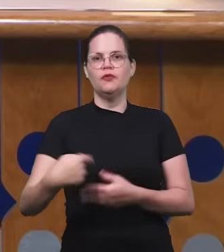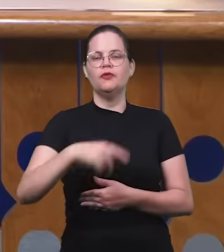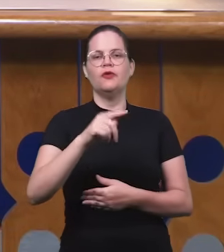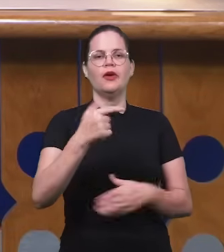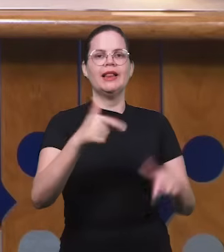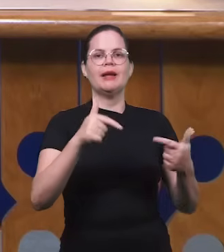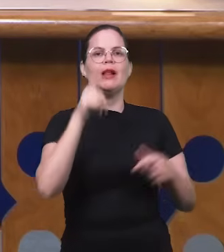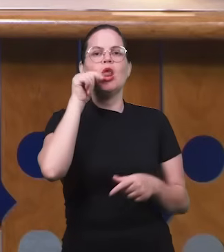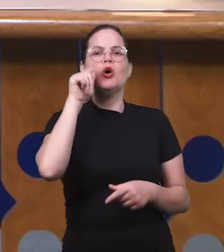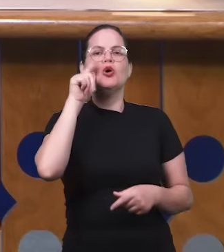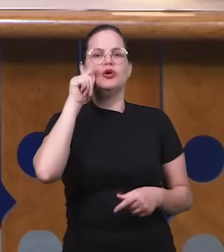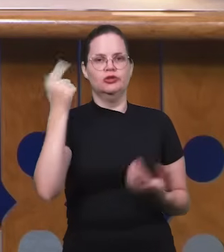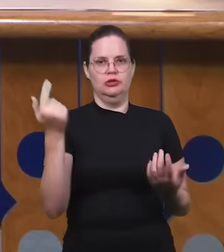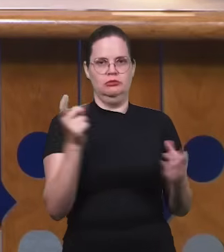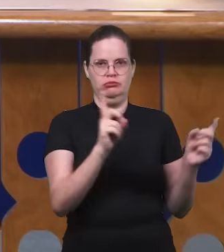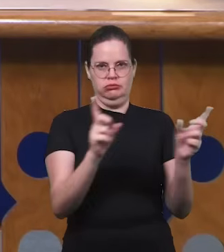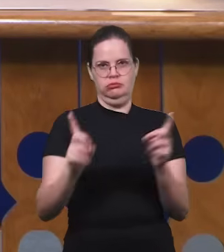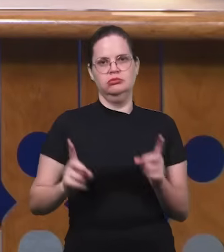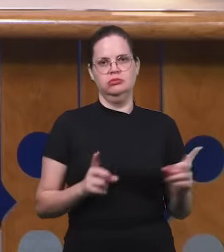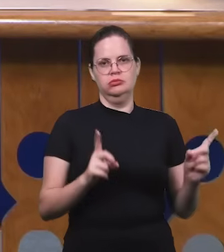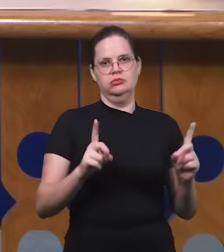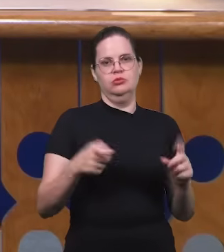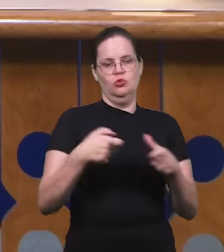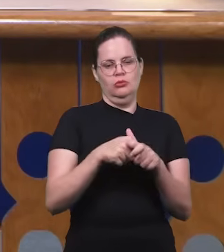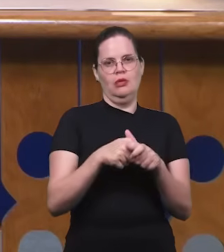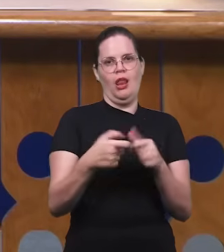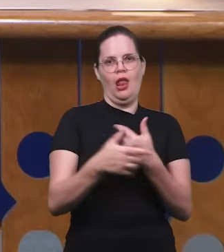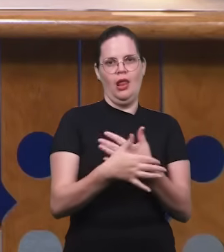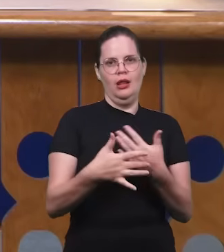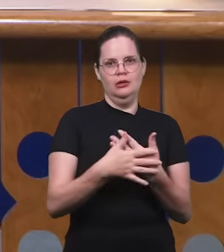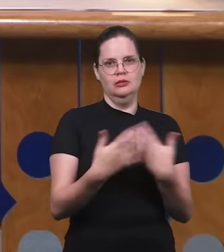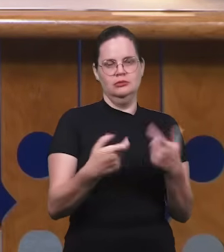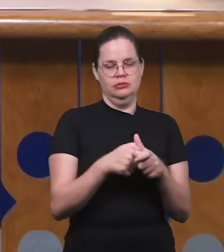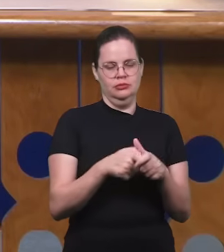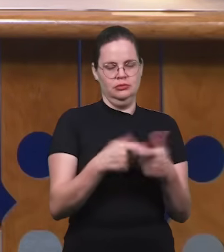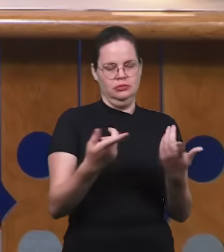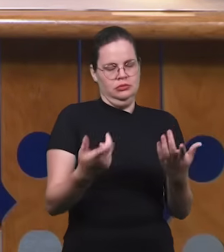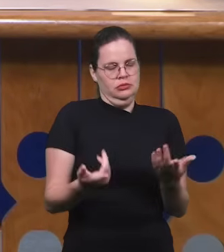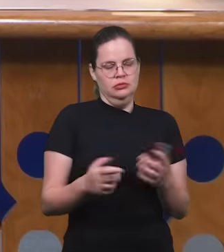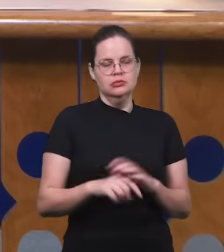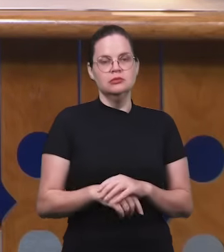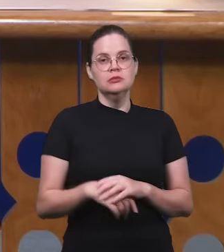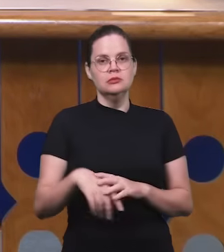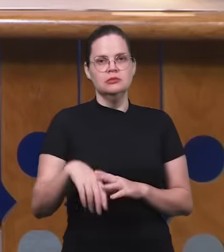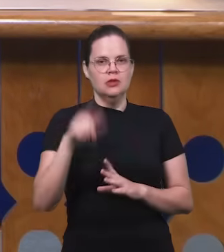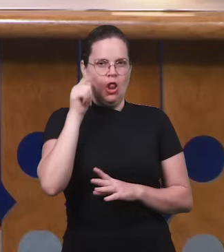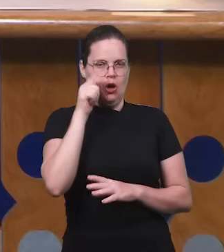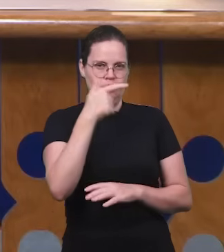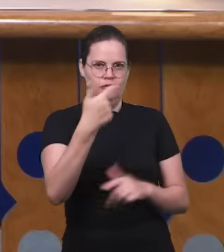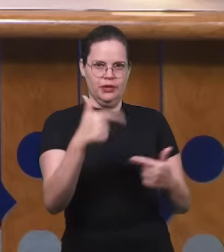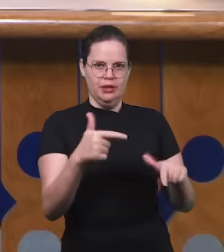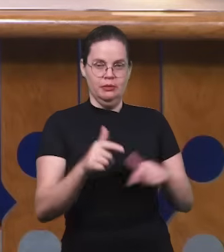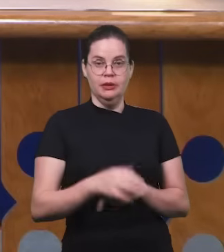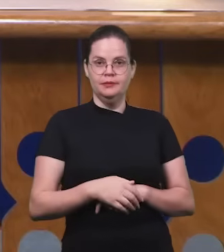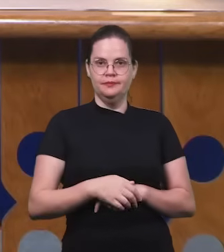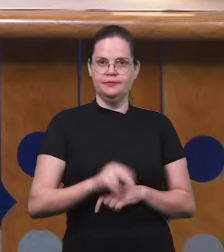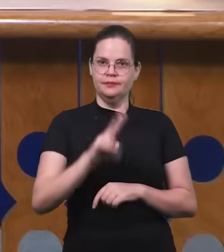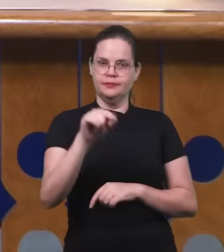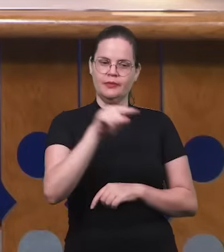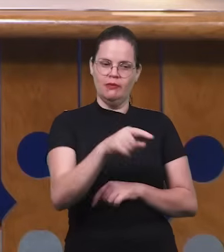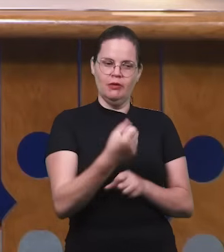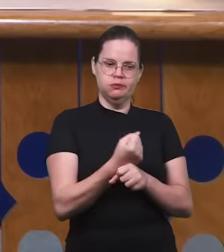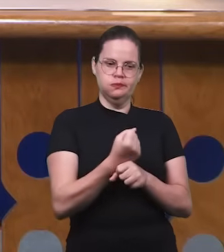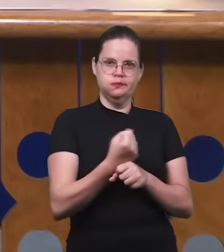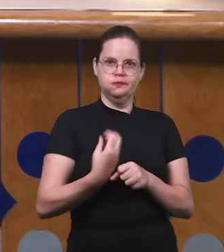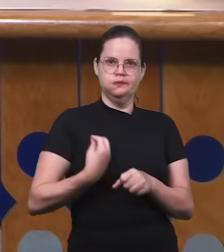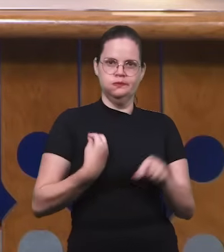loja comercial ali, numa cidade pequena, às vezes, se coloca ali. Ao invés dele ficar ali muitos anos, ele